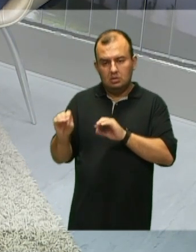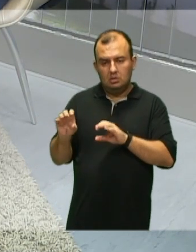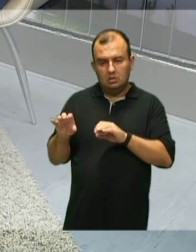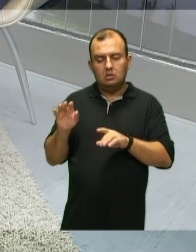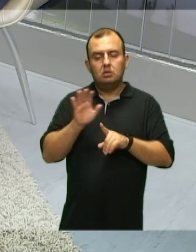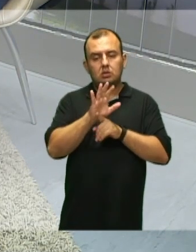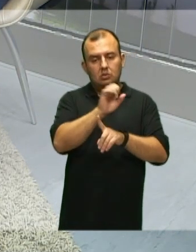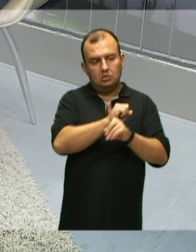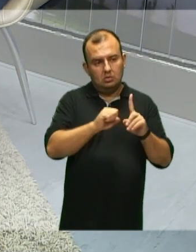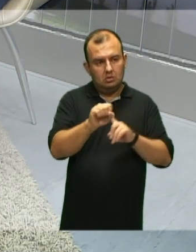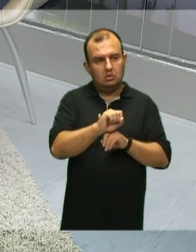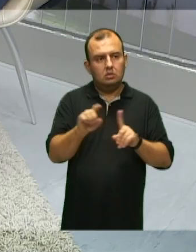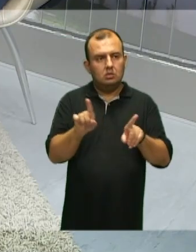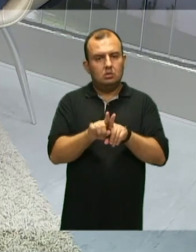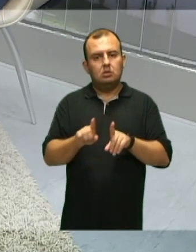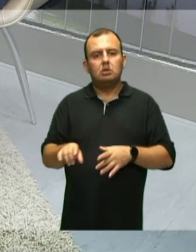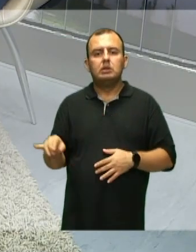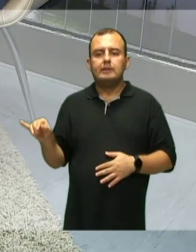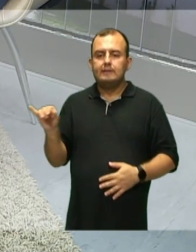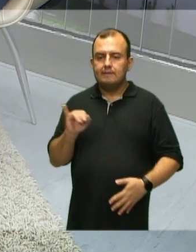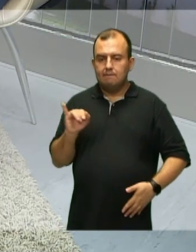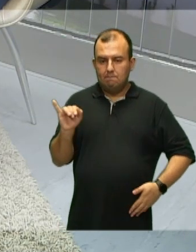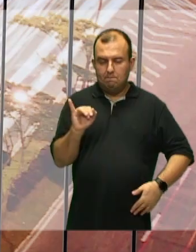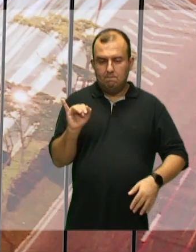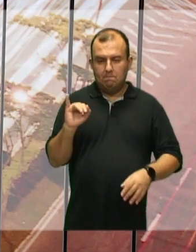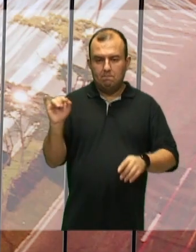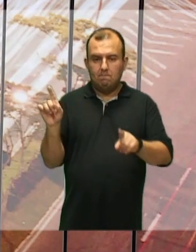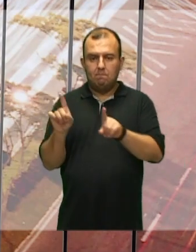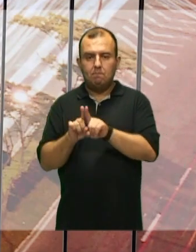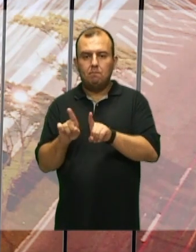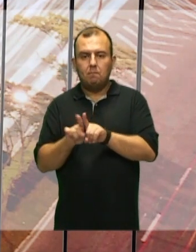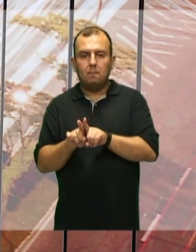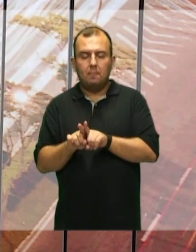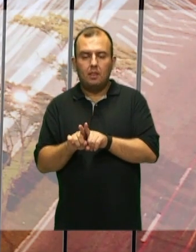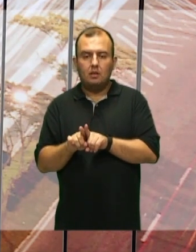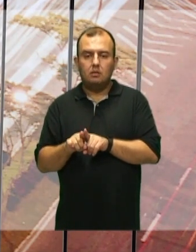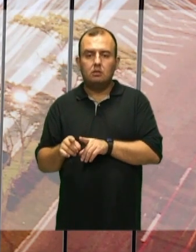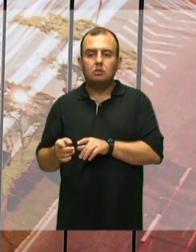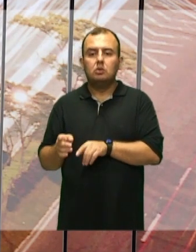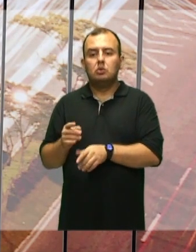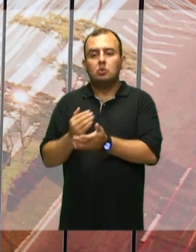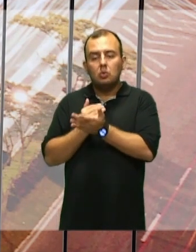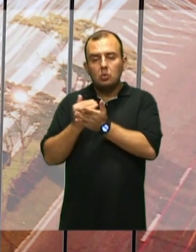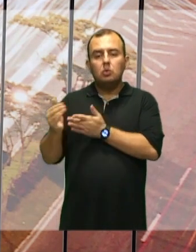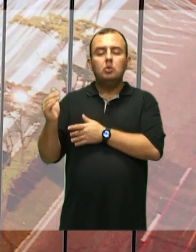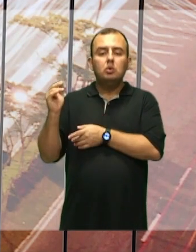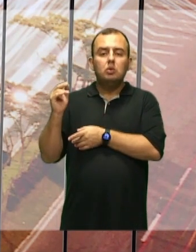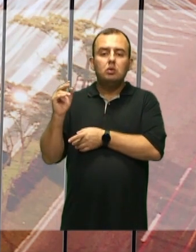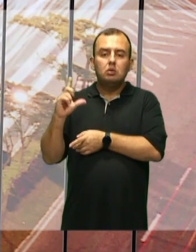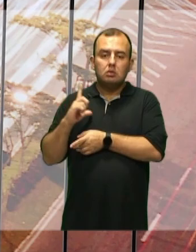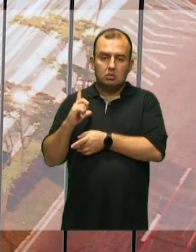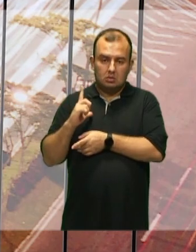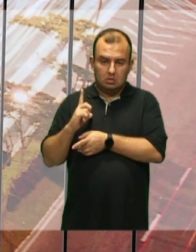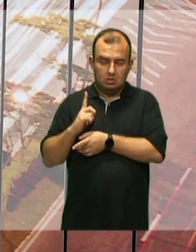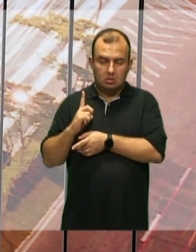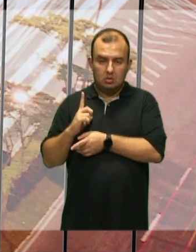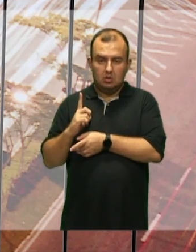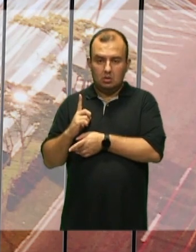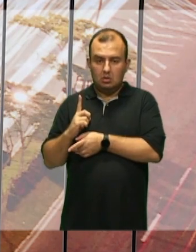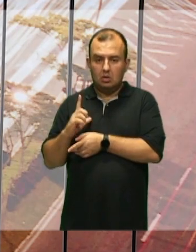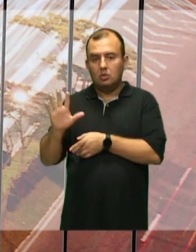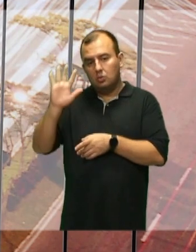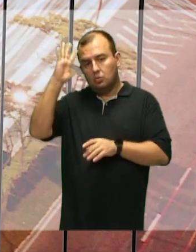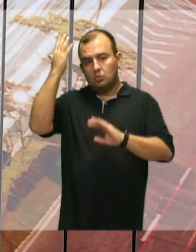ciência social do município Vereador Itajaí vai ter que estar na Vanguarda quando aparecer começar a aparecer